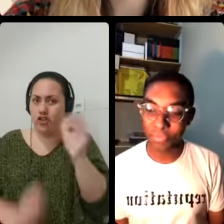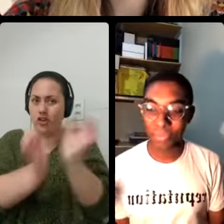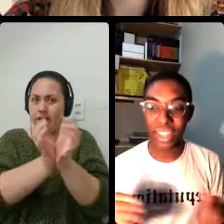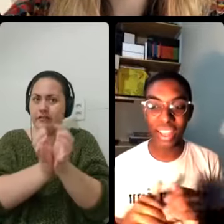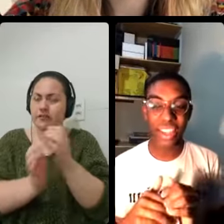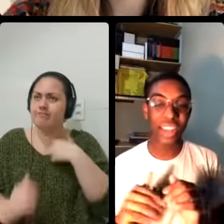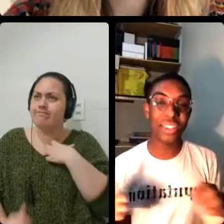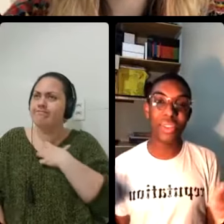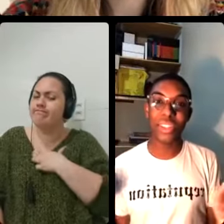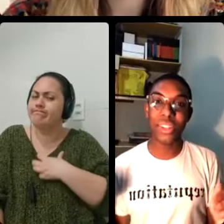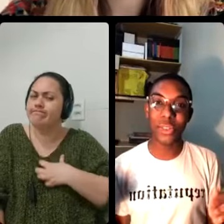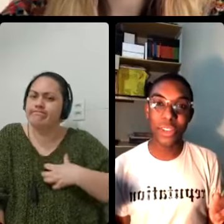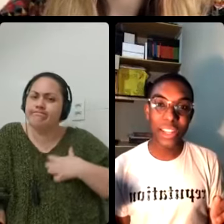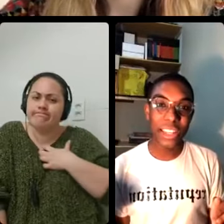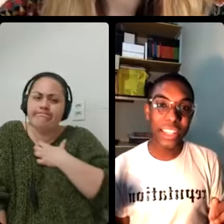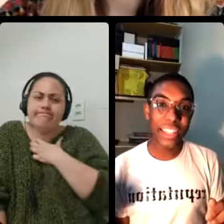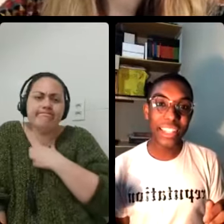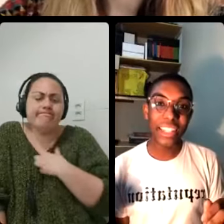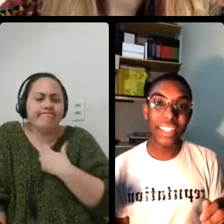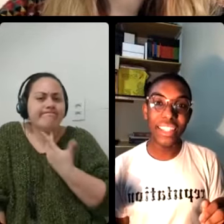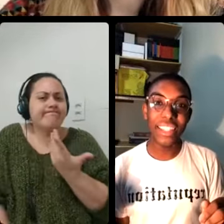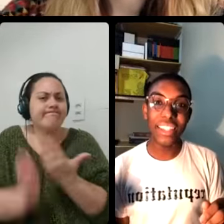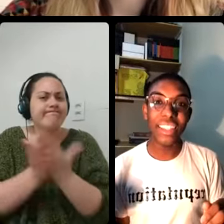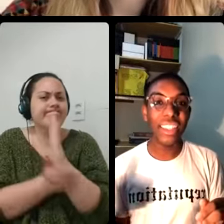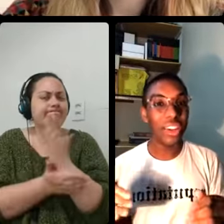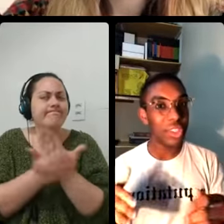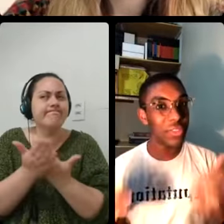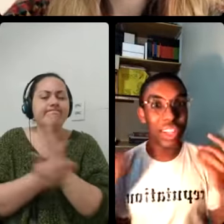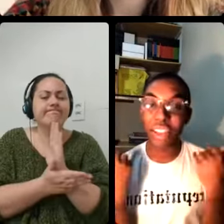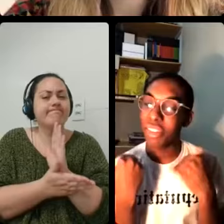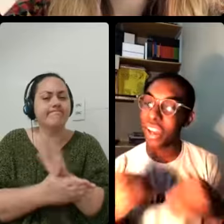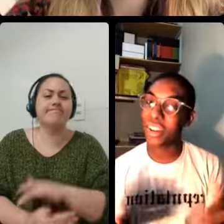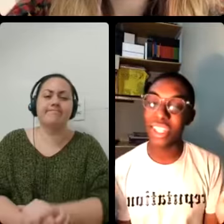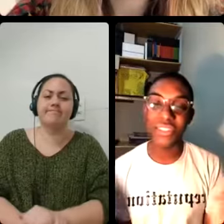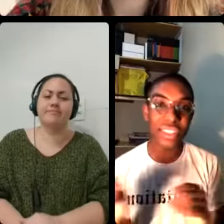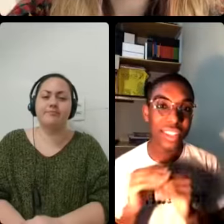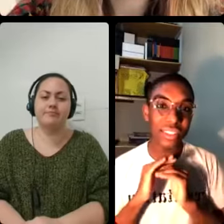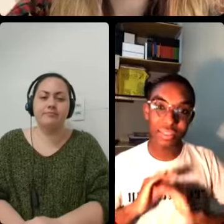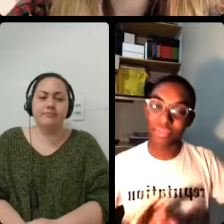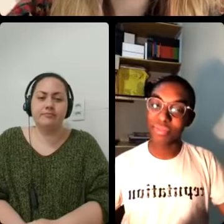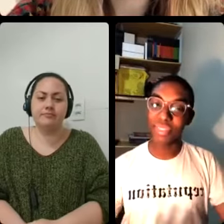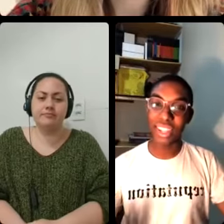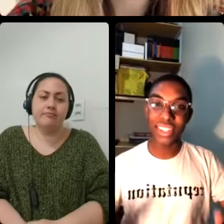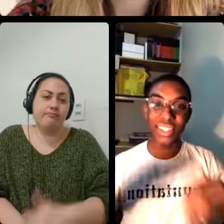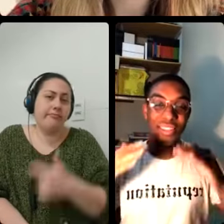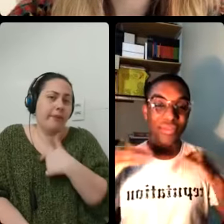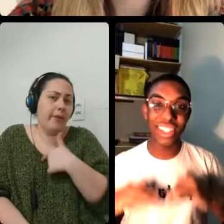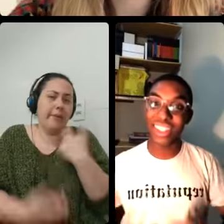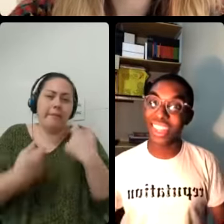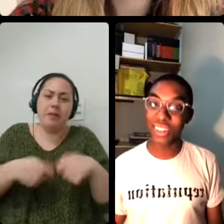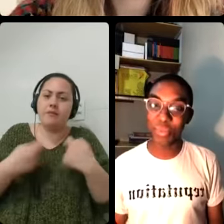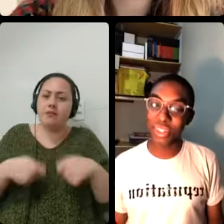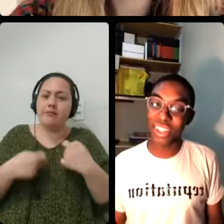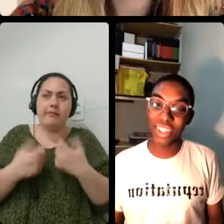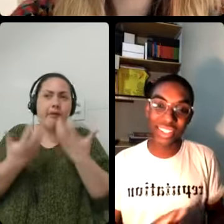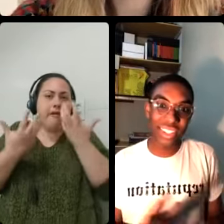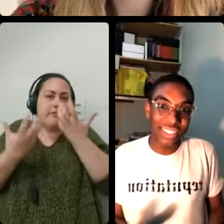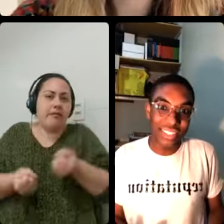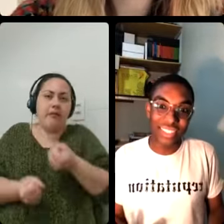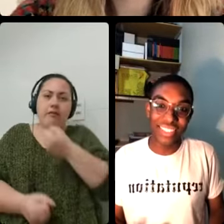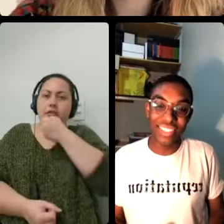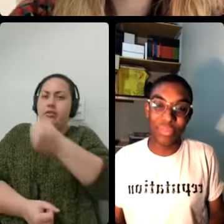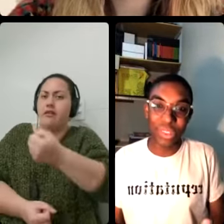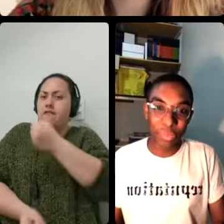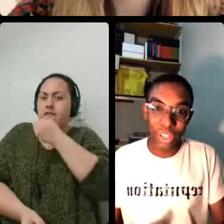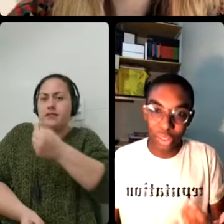dentro, né? Daquela situação. E eu tive que levar aquela entrevista, assim, inteiro, porque,